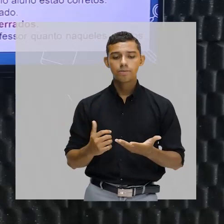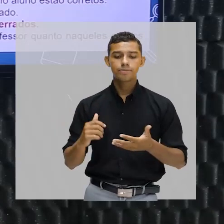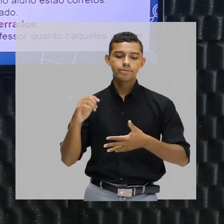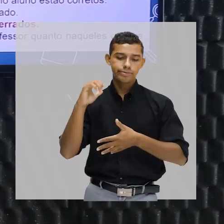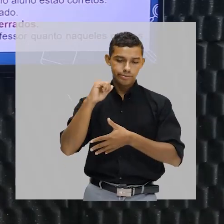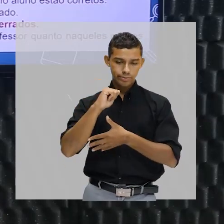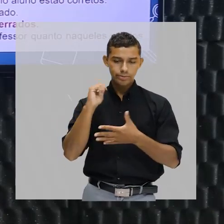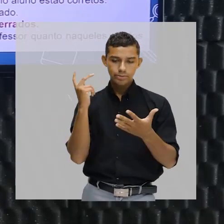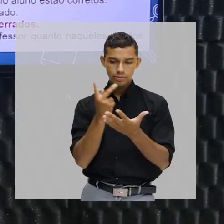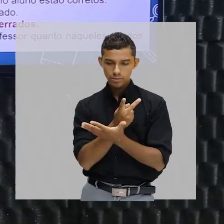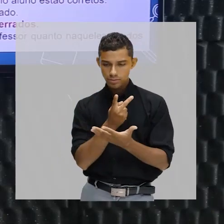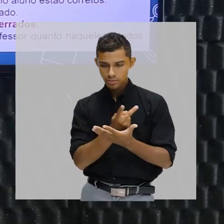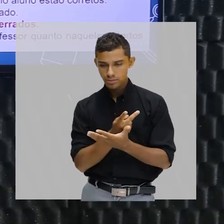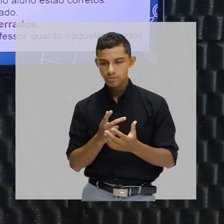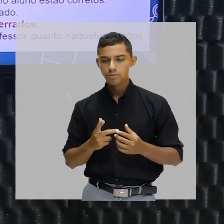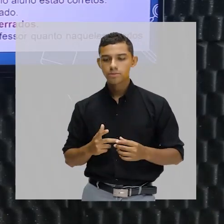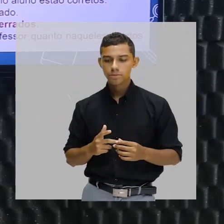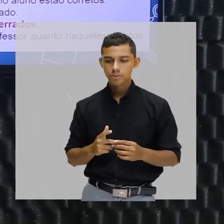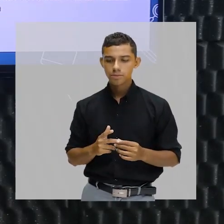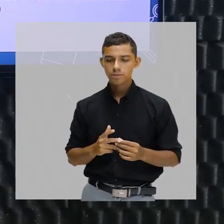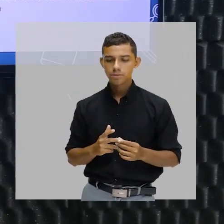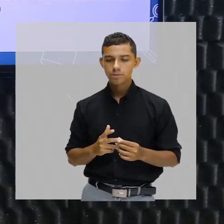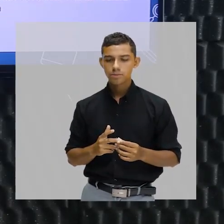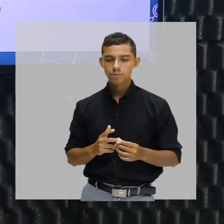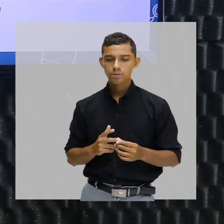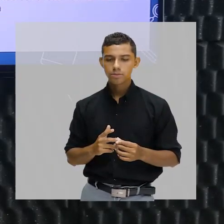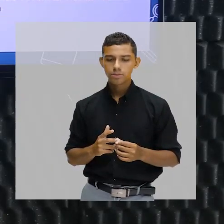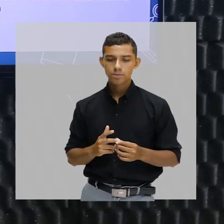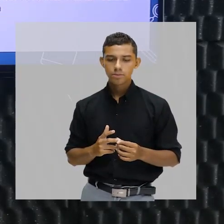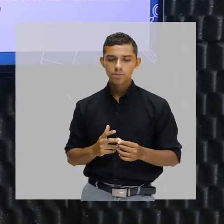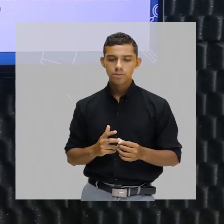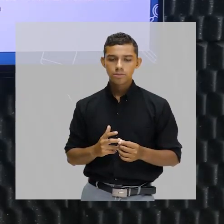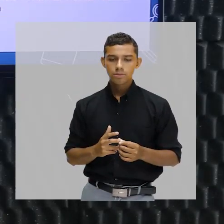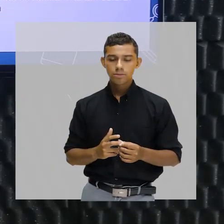né, o porquê que as outras estão incorretas. Né? Então a questão 4.